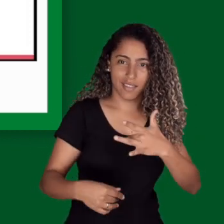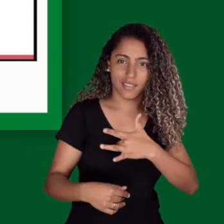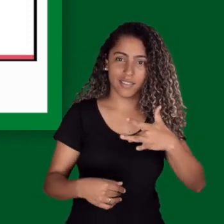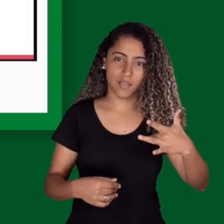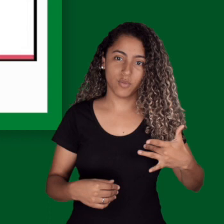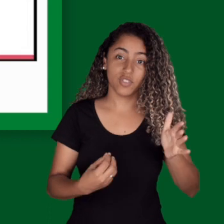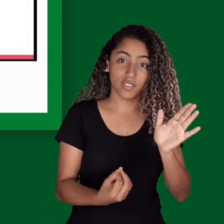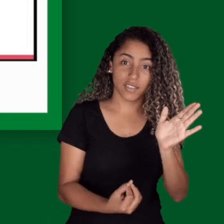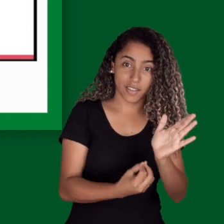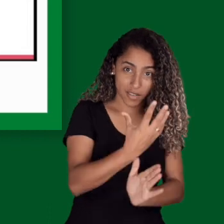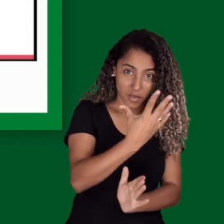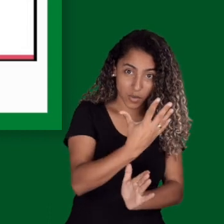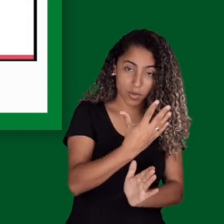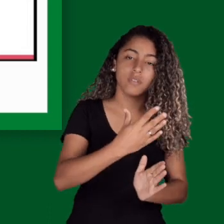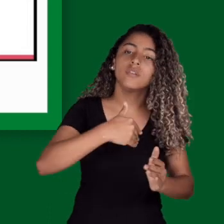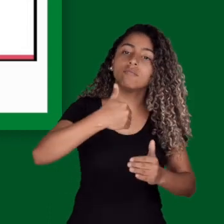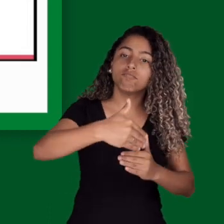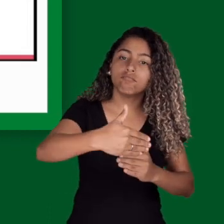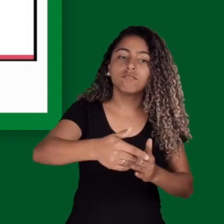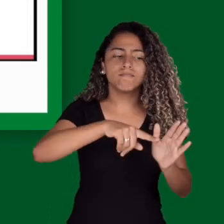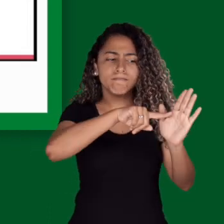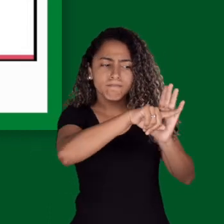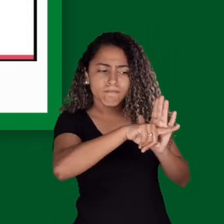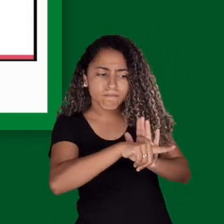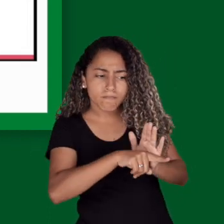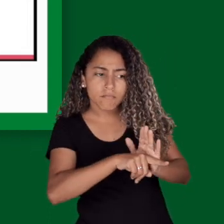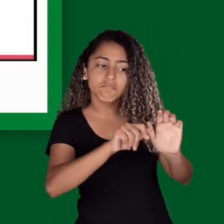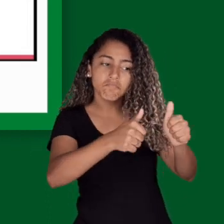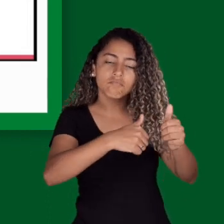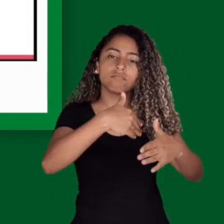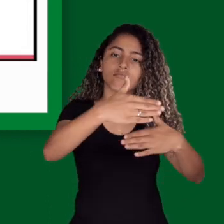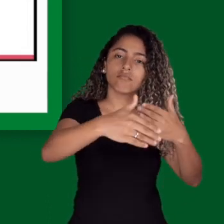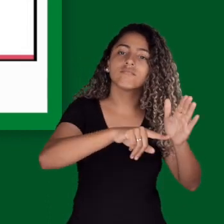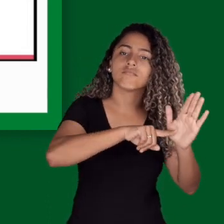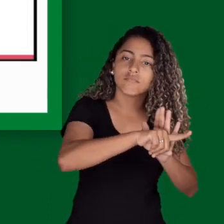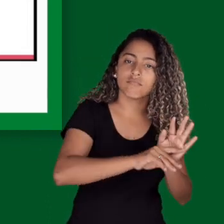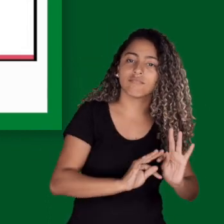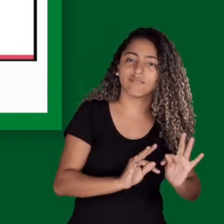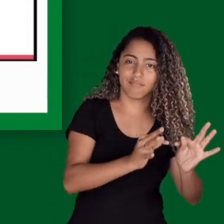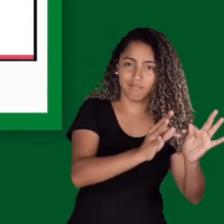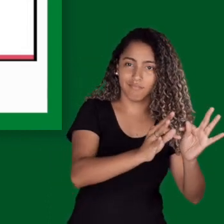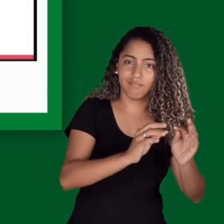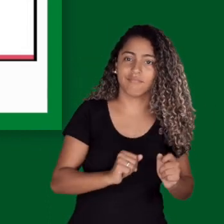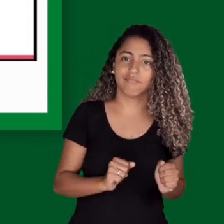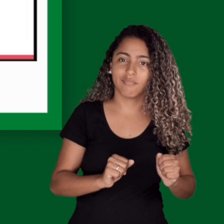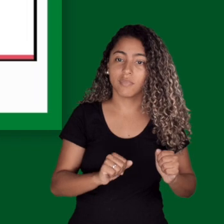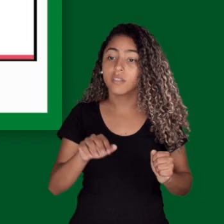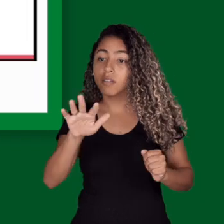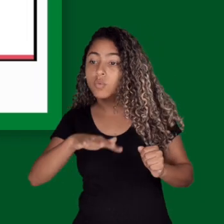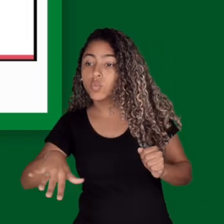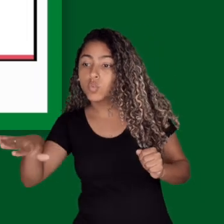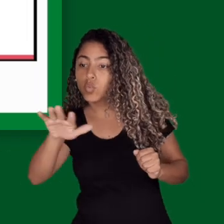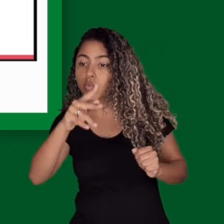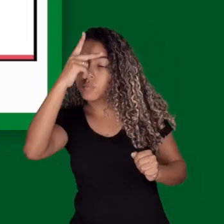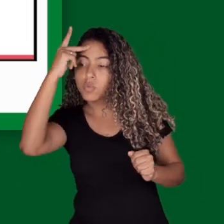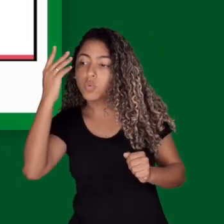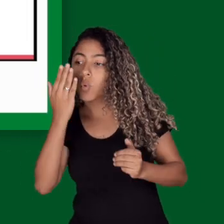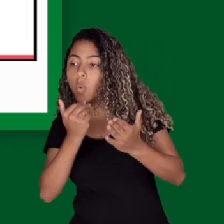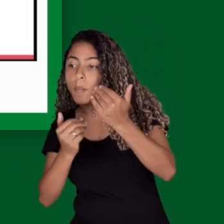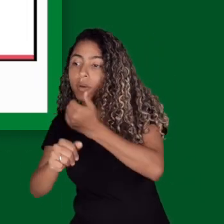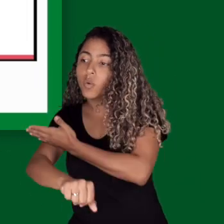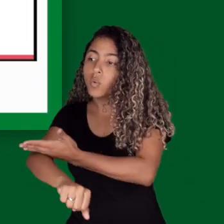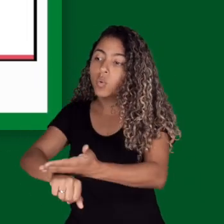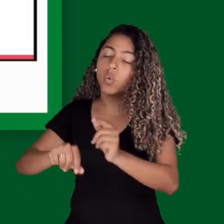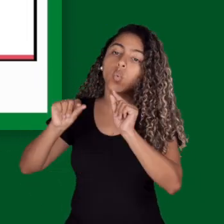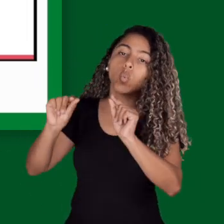são elaborados pelo Ministério da Saúde e são periodicamente revisados, levando-se em consideração as mudanças nas